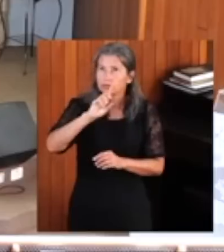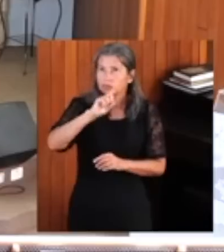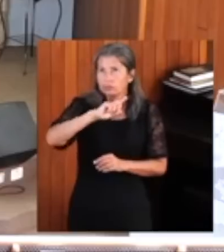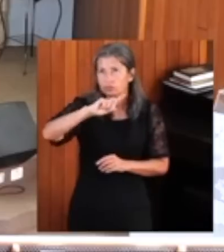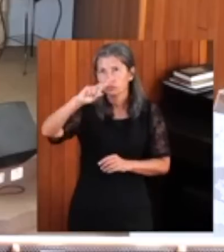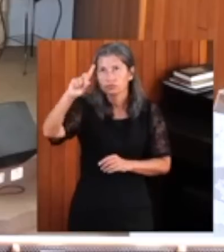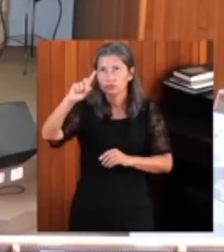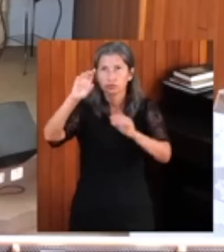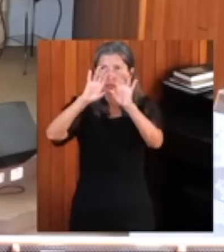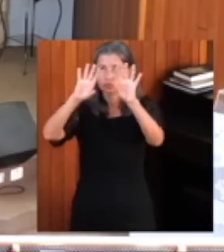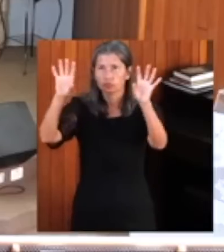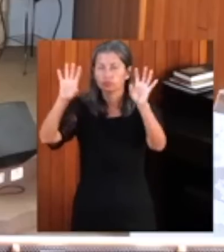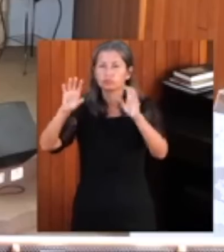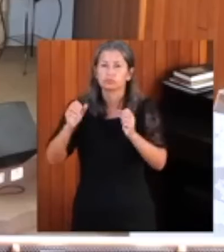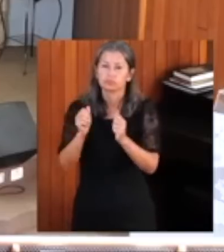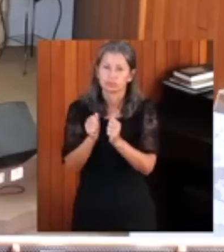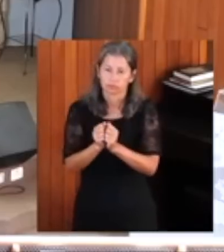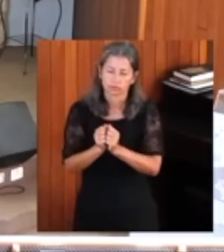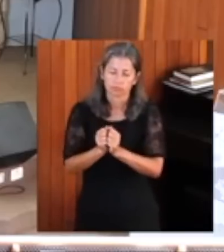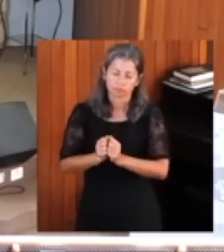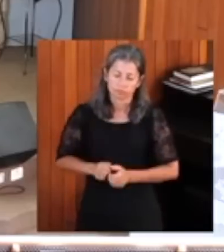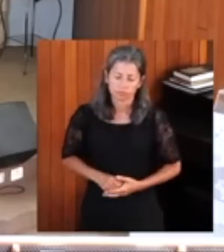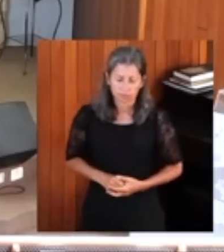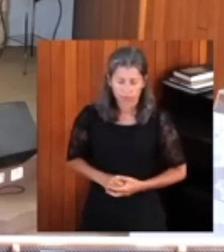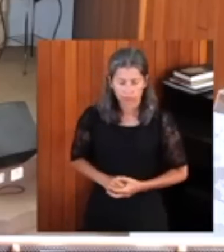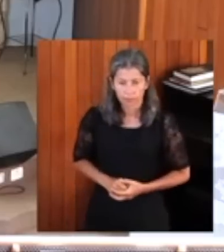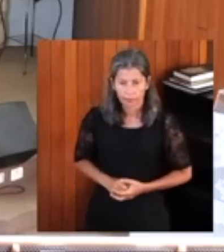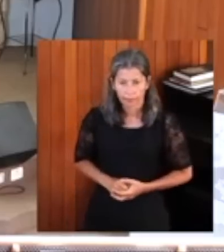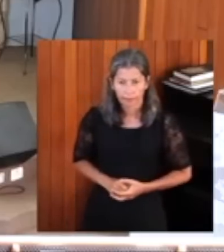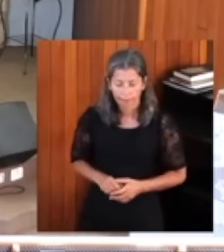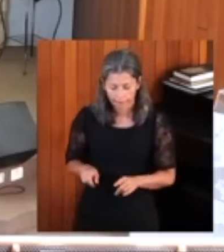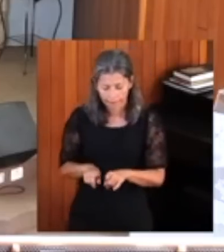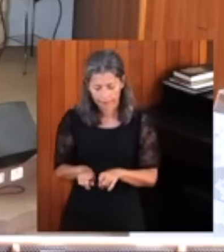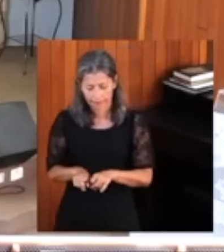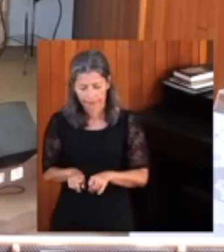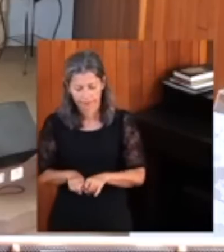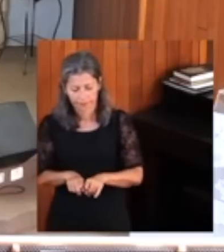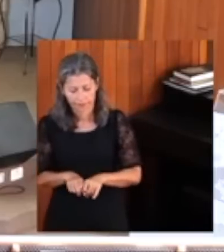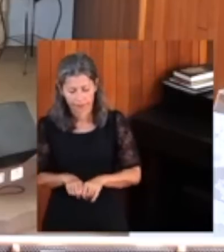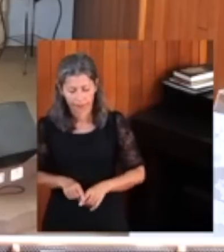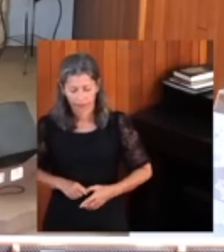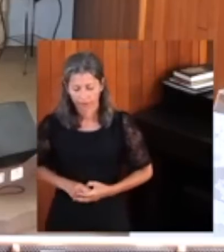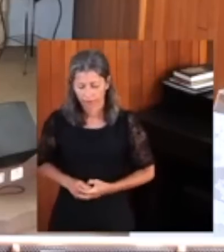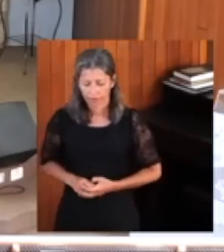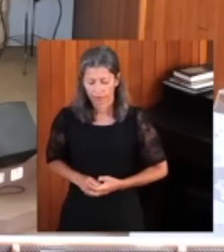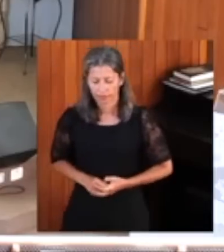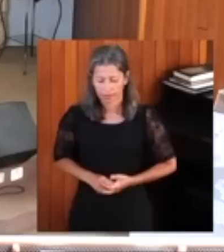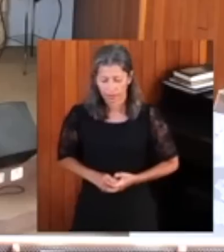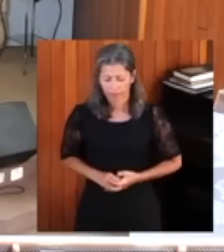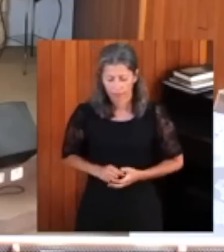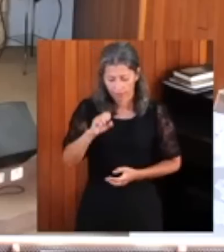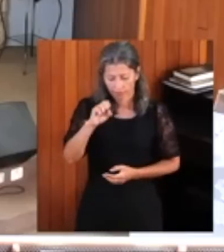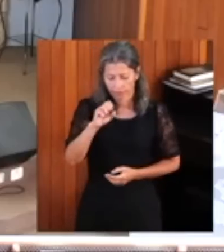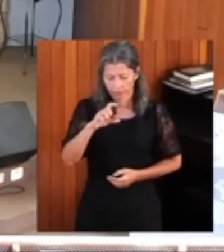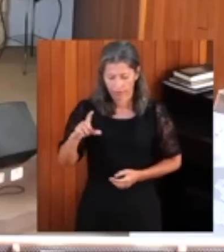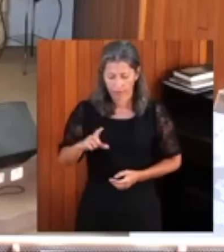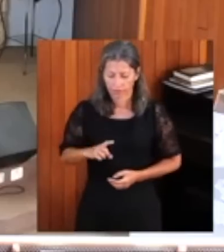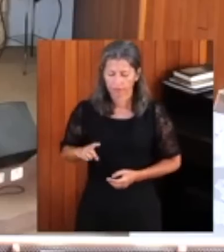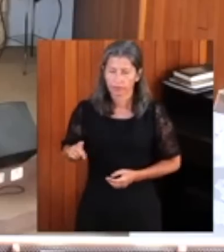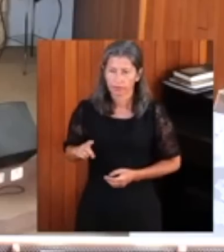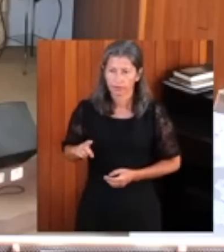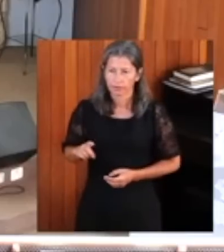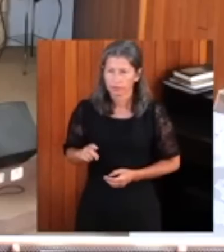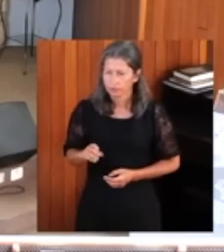Deus, e a gente entendeu que, assim como aconteceu lá em Ezequiel capítulo 1, que Ezequiel também tem uma visão do trono de Deus,